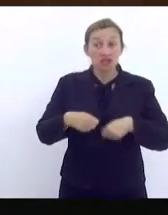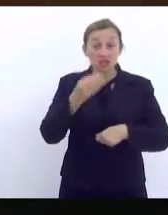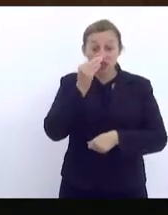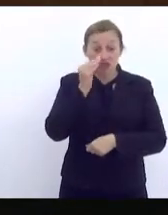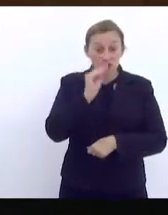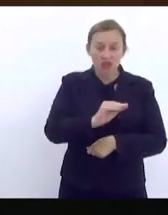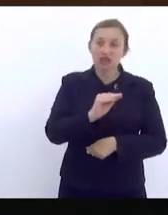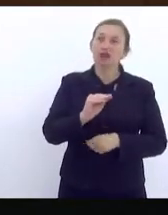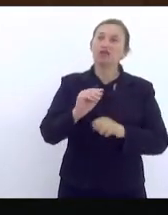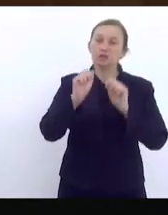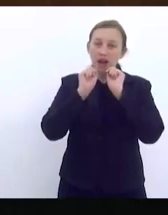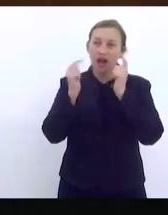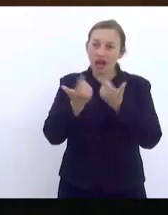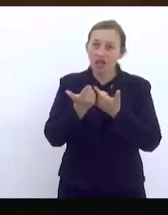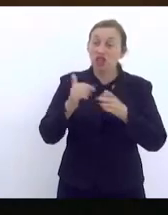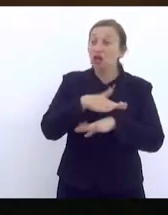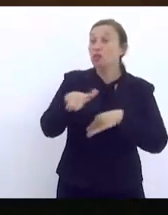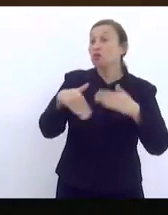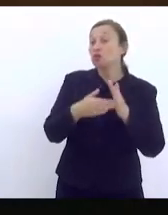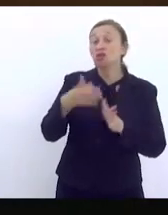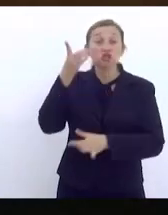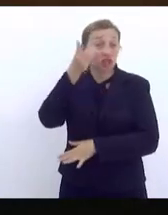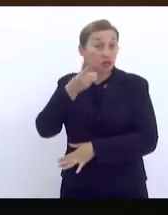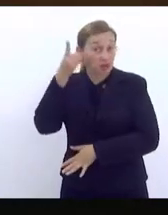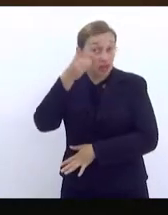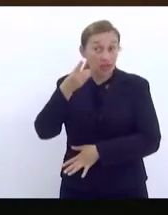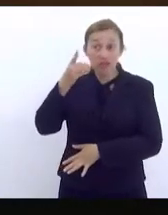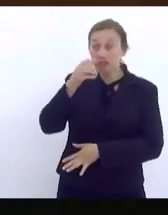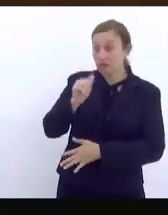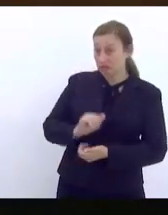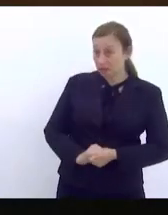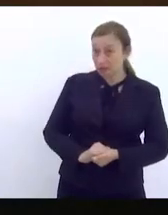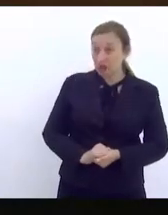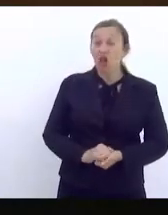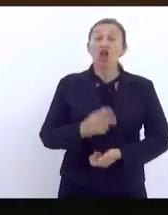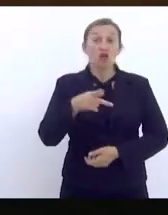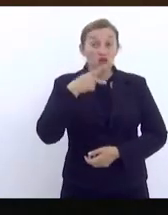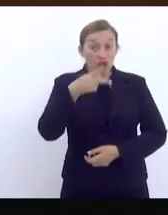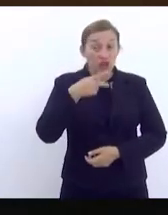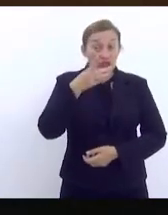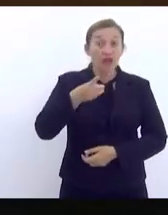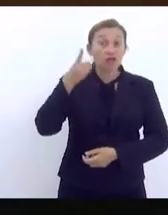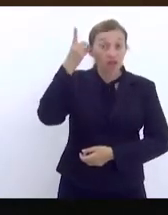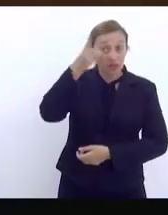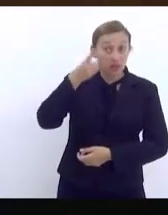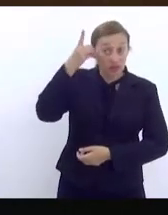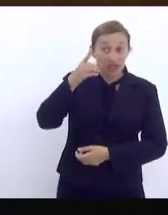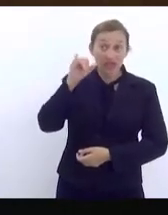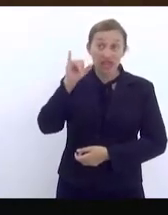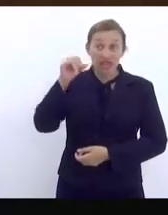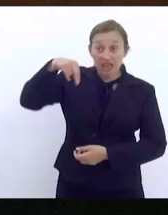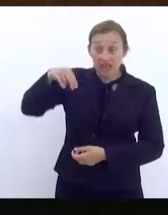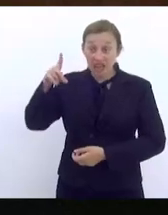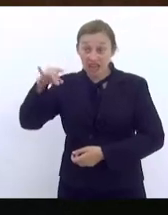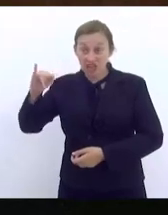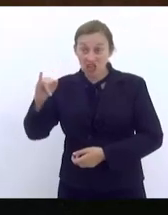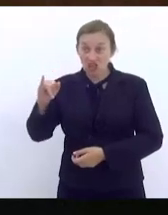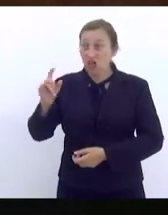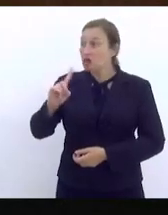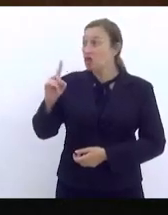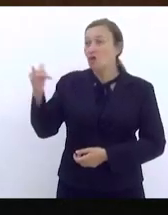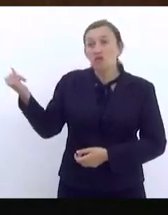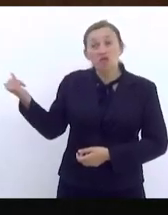pelas por essa casa e por todos os deputados e deputados eu falei com a deputada índia aqui que isso não chegou ao